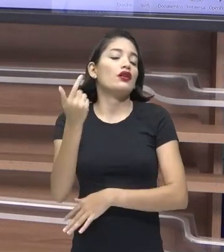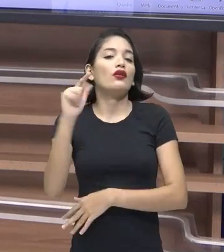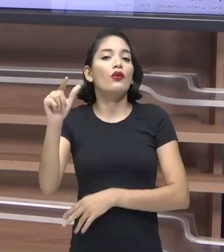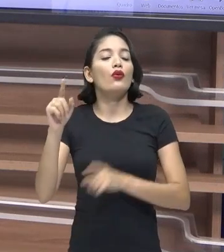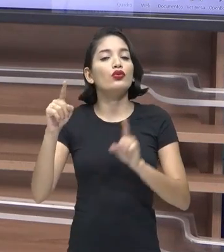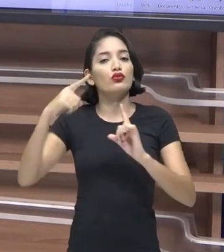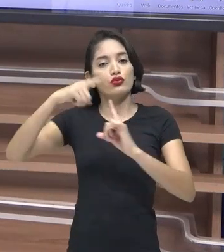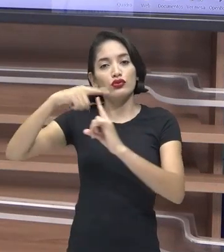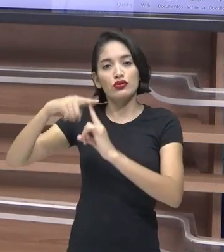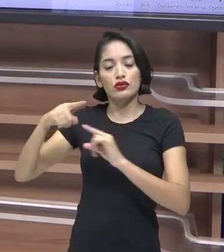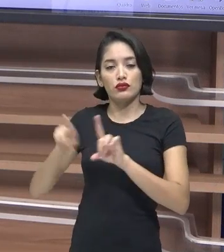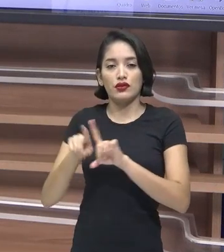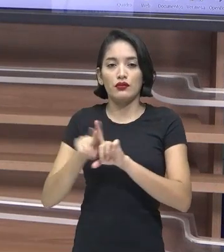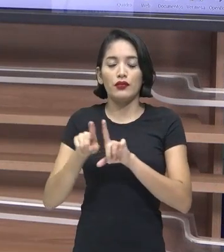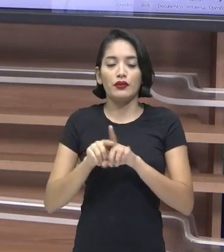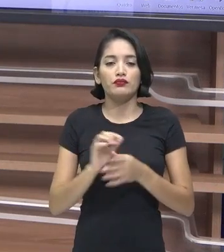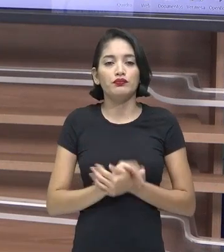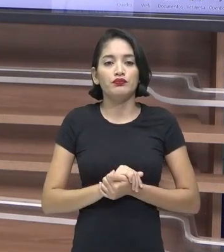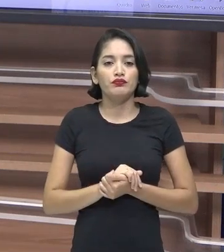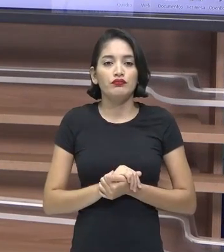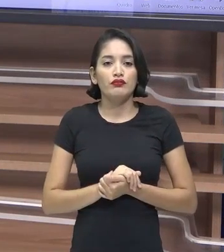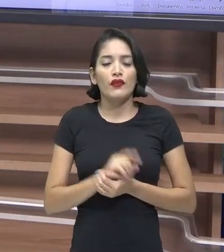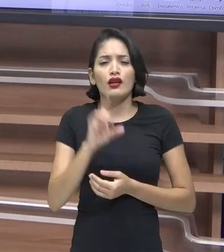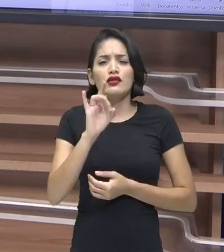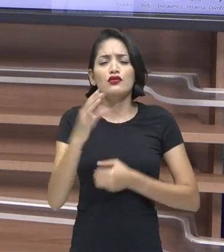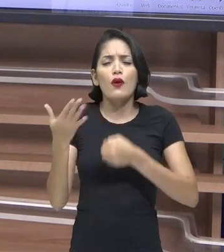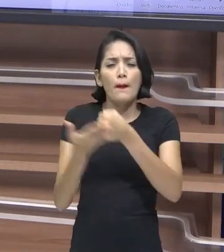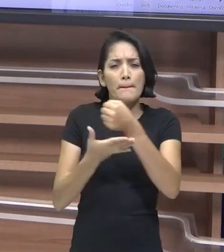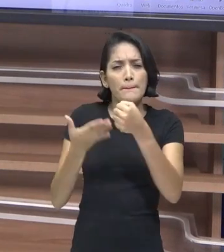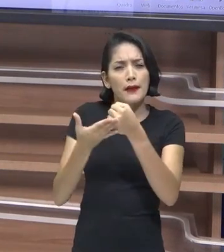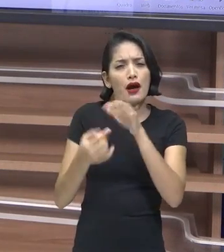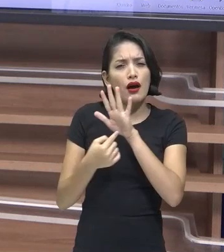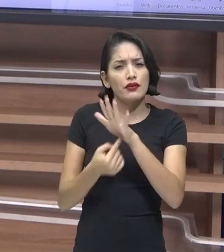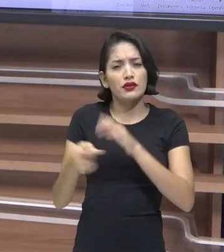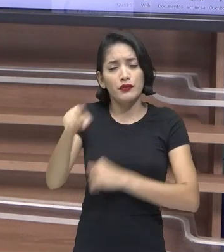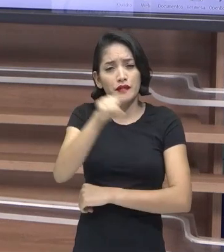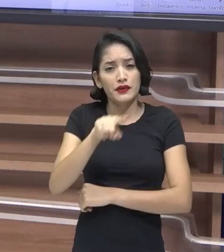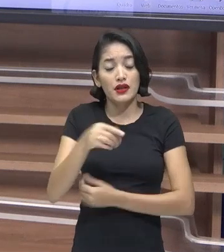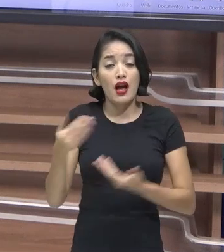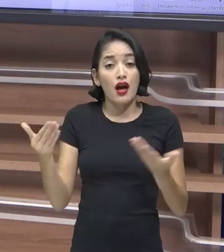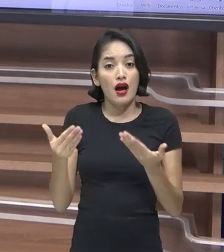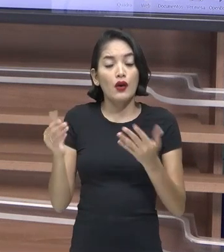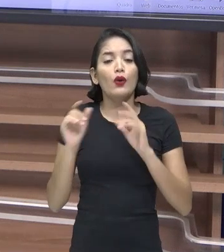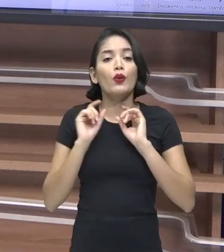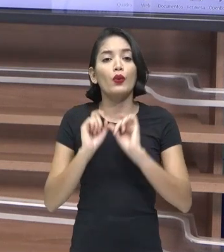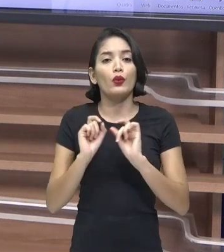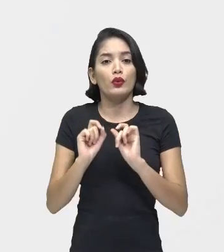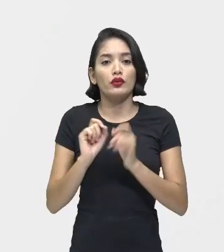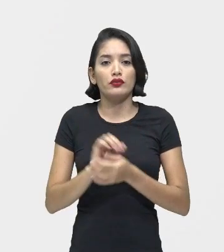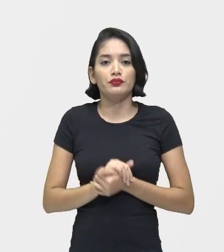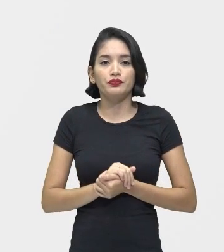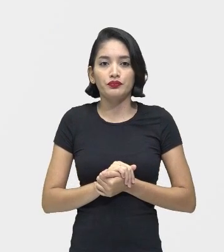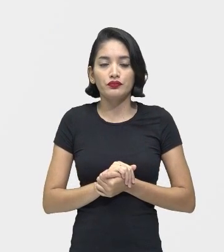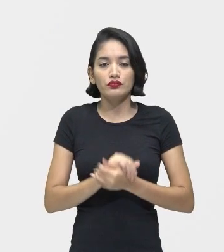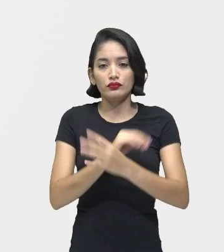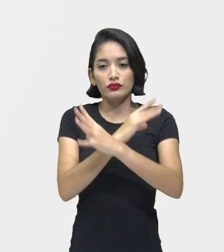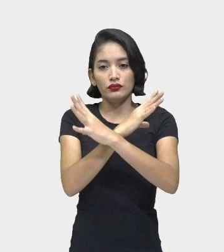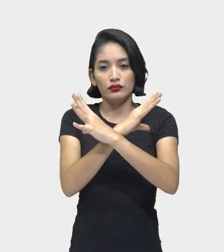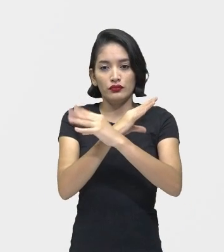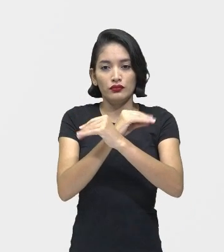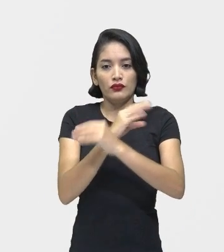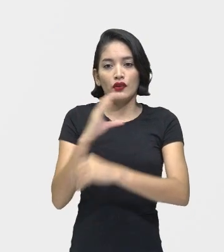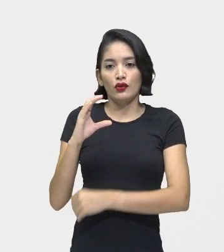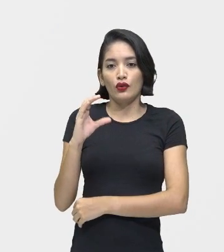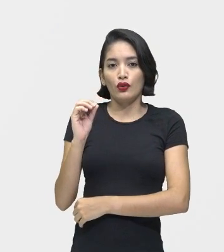outras formações, né? Então, esse é um básico que eu trouxe para vocês. Então, nós temos agora a conjunção. A